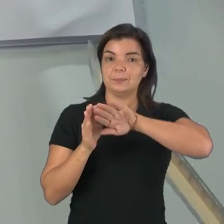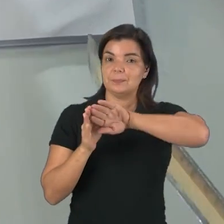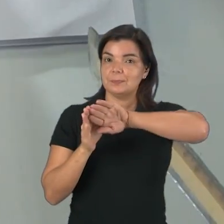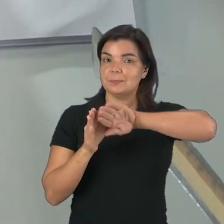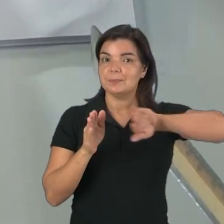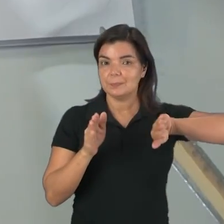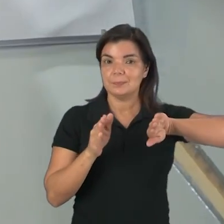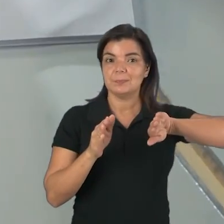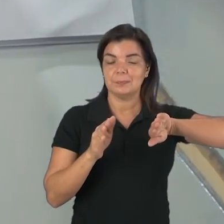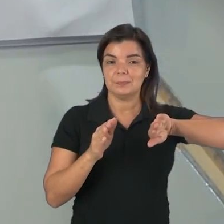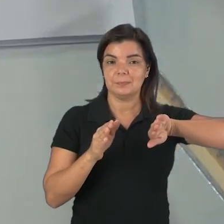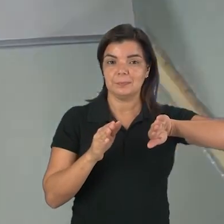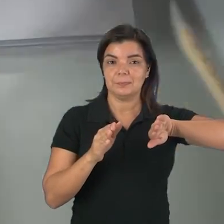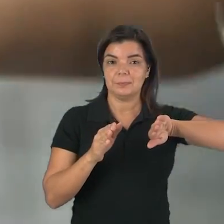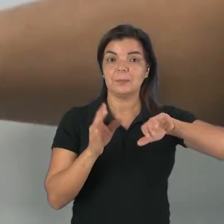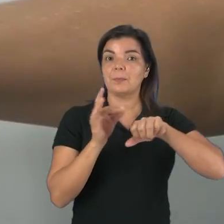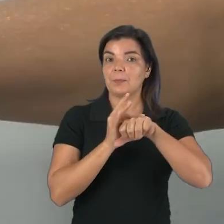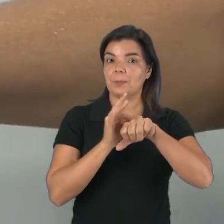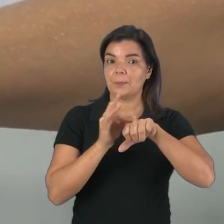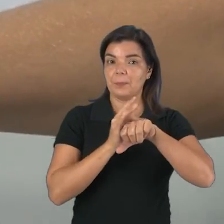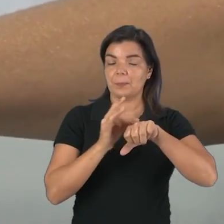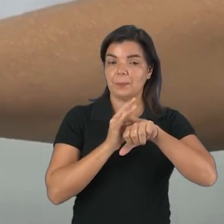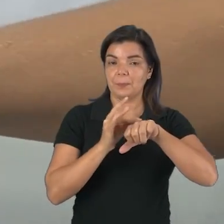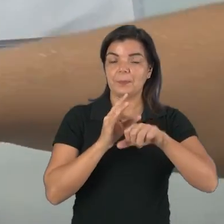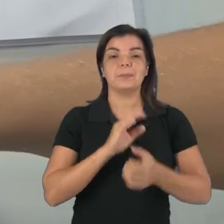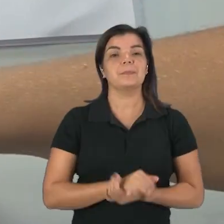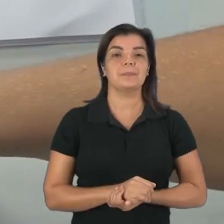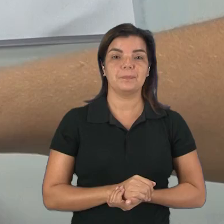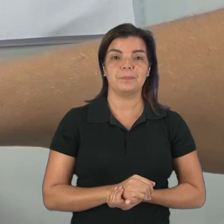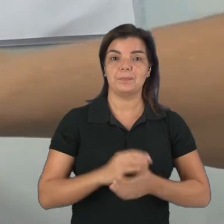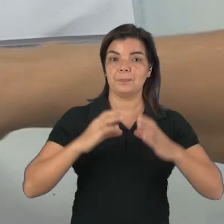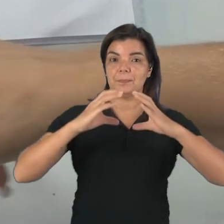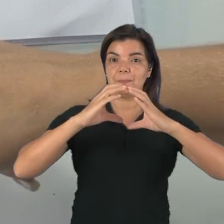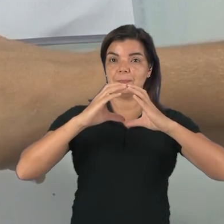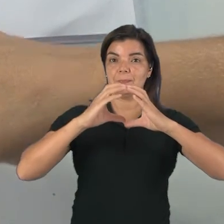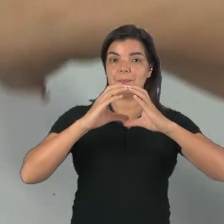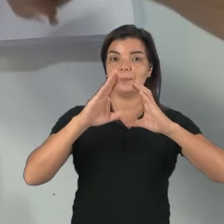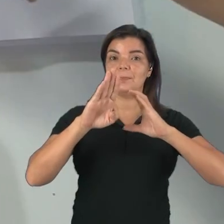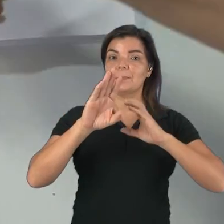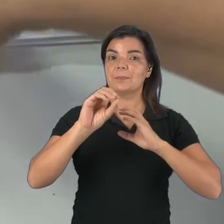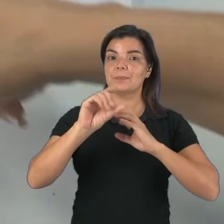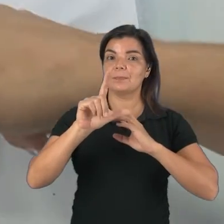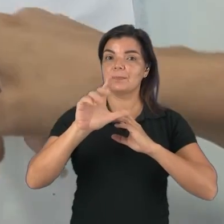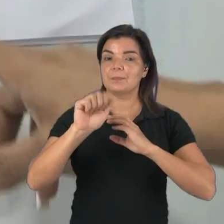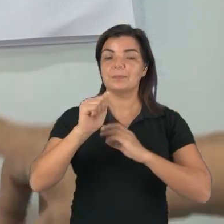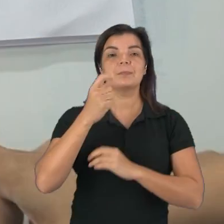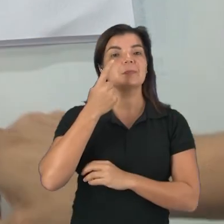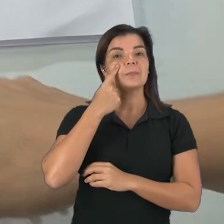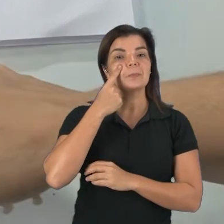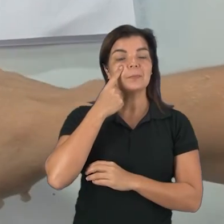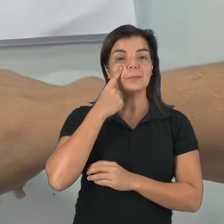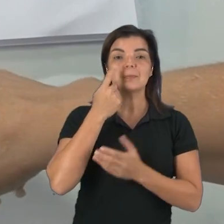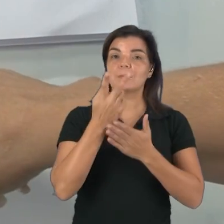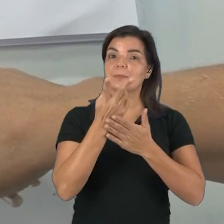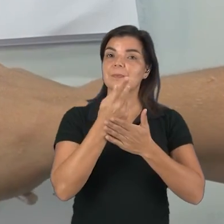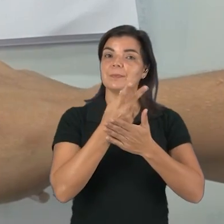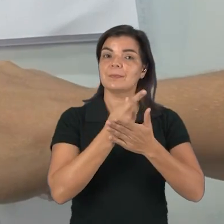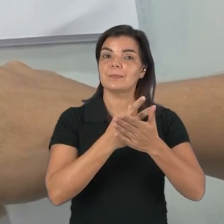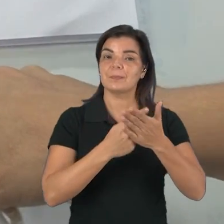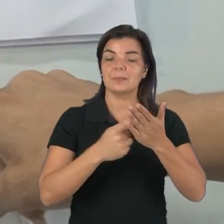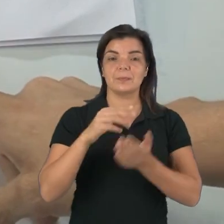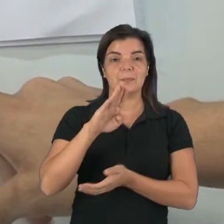parte aqui com a letra preta fica a palavra bola Então olha aqui o desenho da